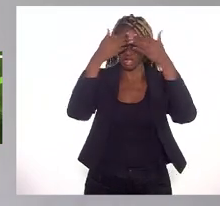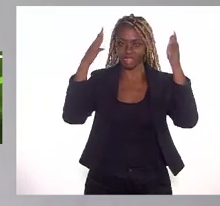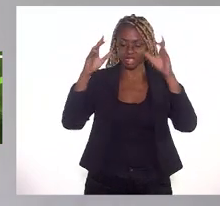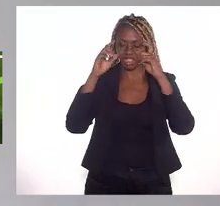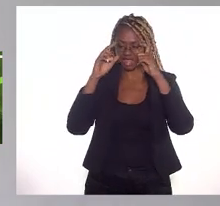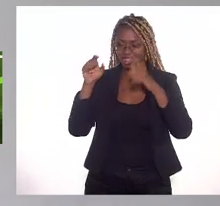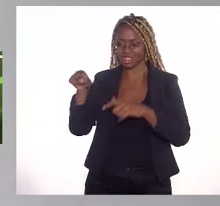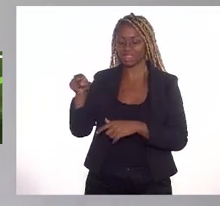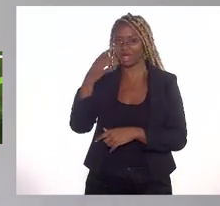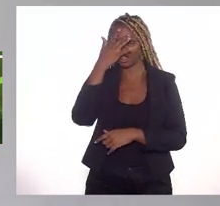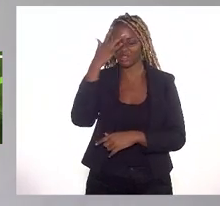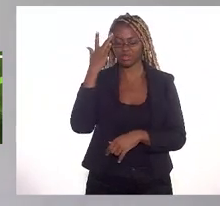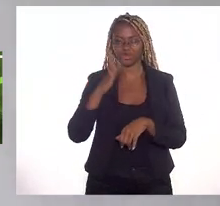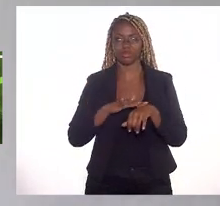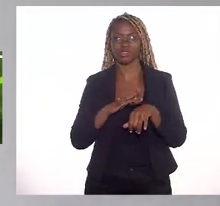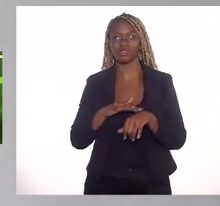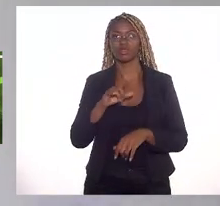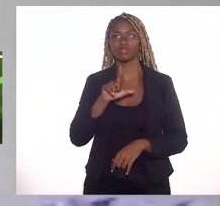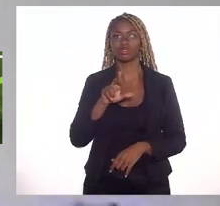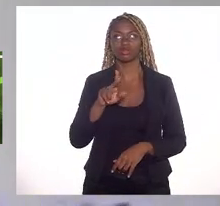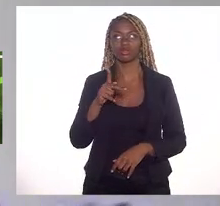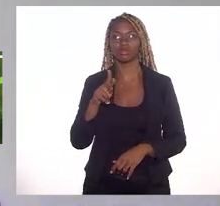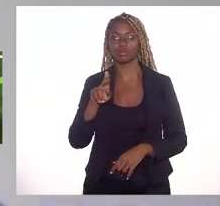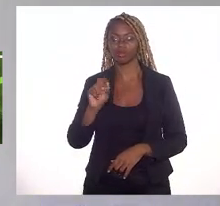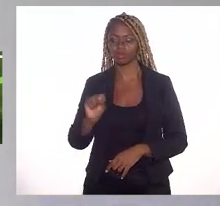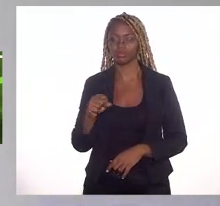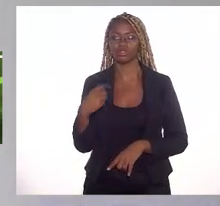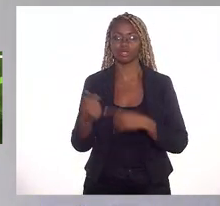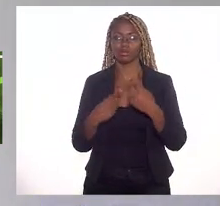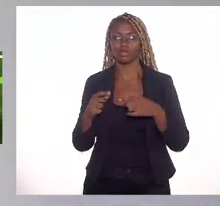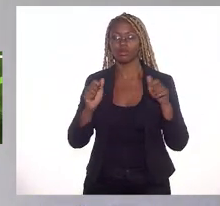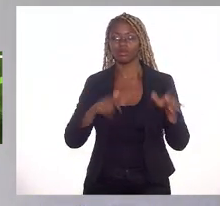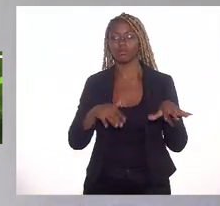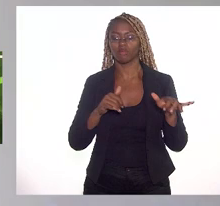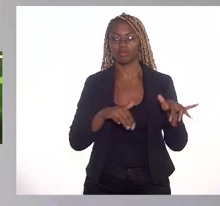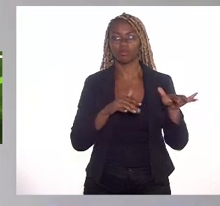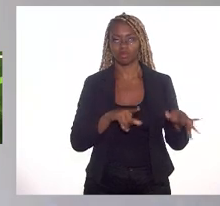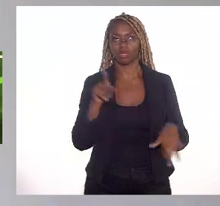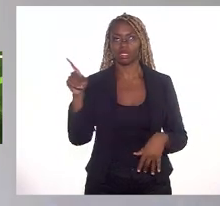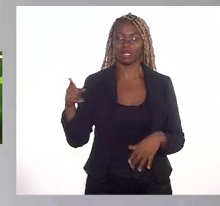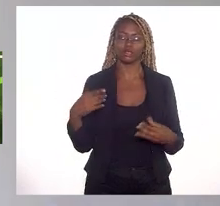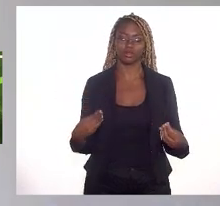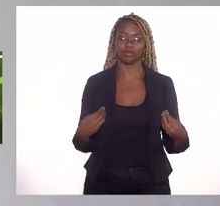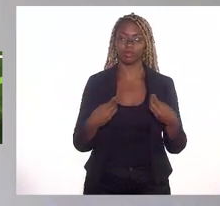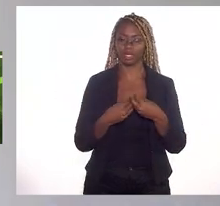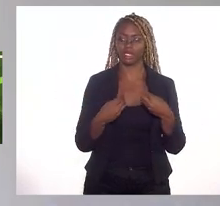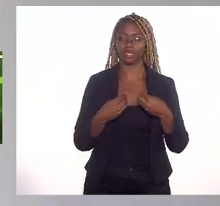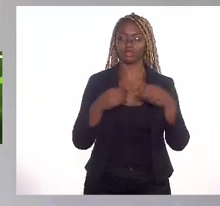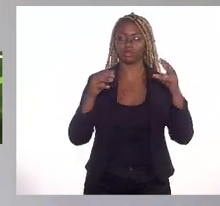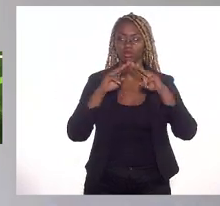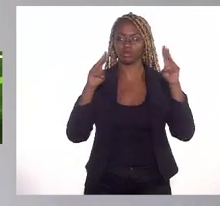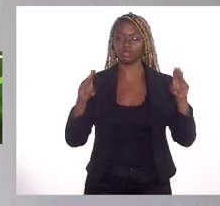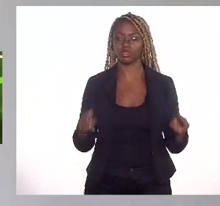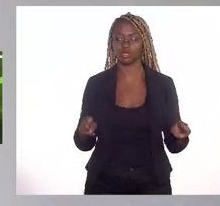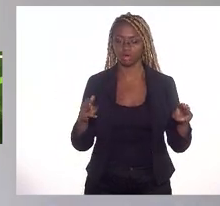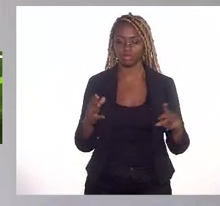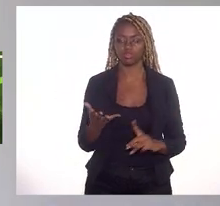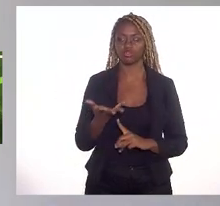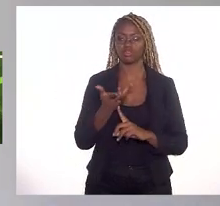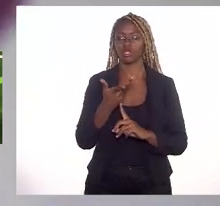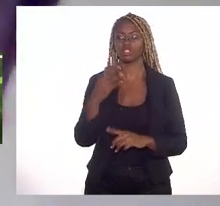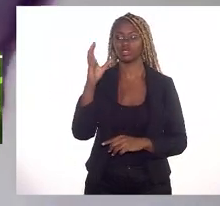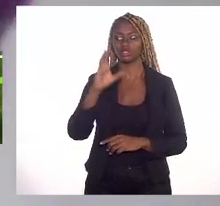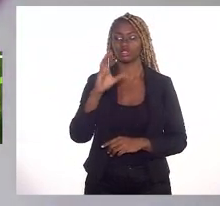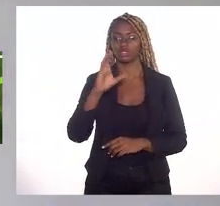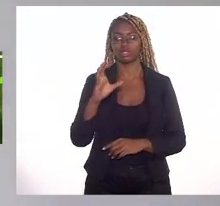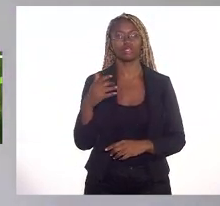atenção aos pacientes de lúpus. Daqui a pouco eu vou participar de um ato sobre isso, perto do Museu de Arte Contemporânea de Niterói,